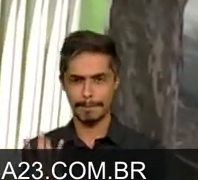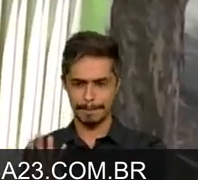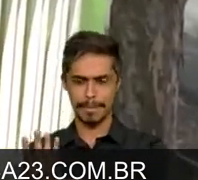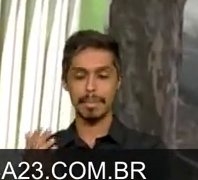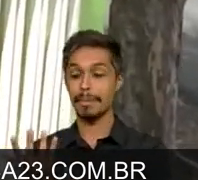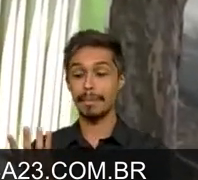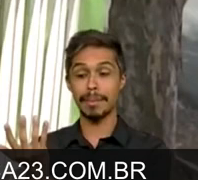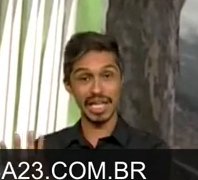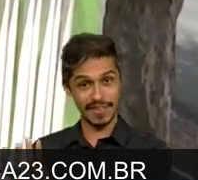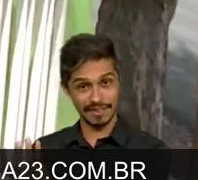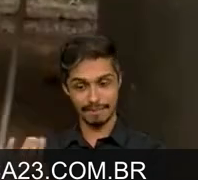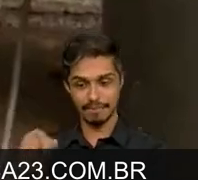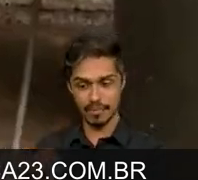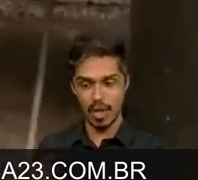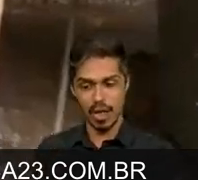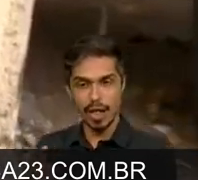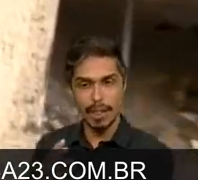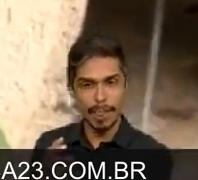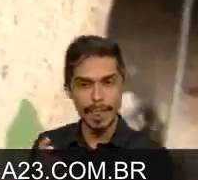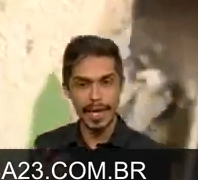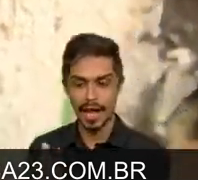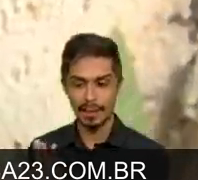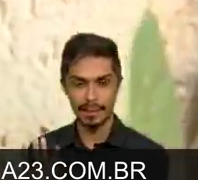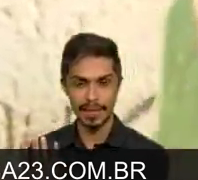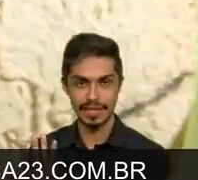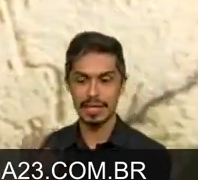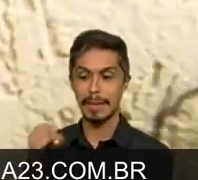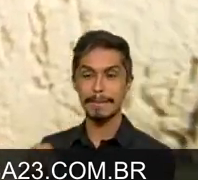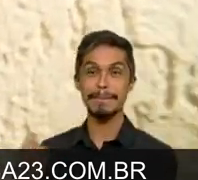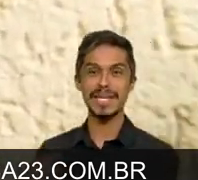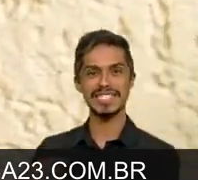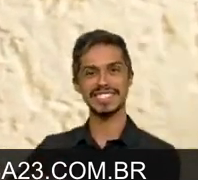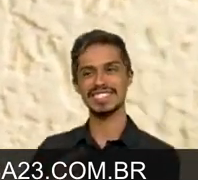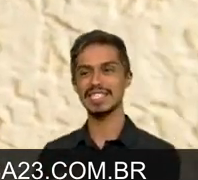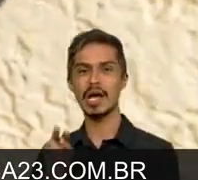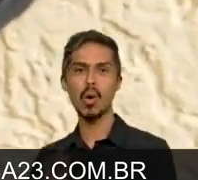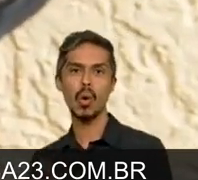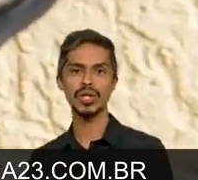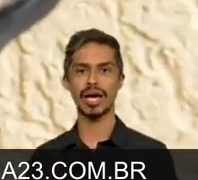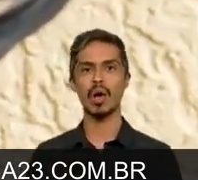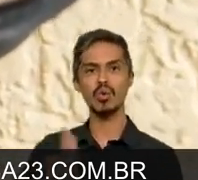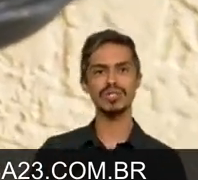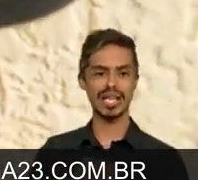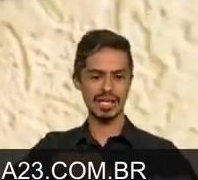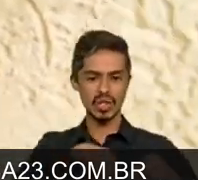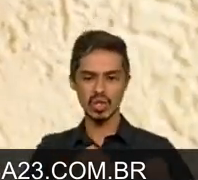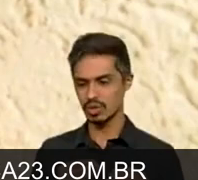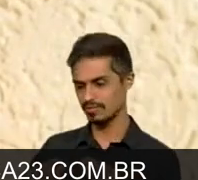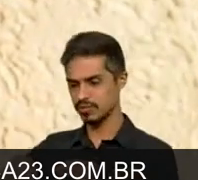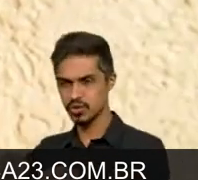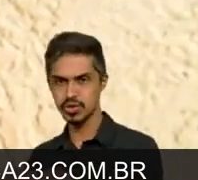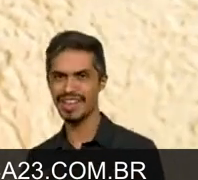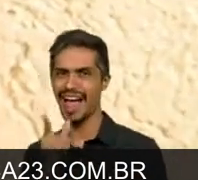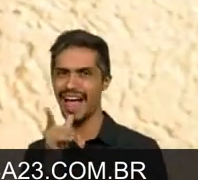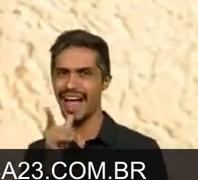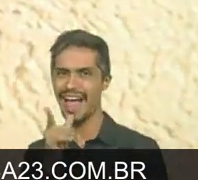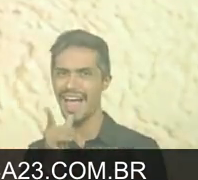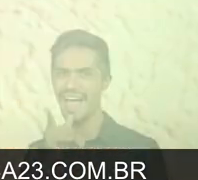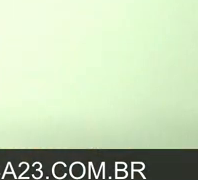caixa d'água bem fechada, as plantas, locais onde acumula água da planta, remover aquela água também é